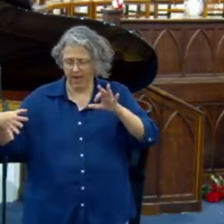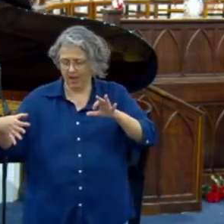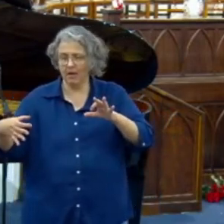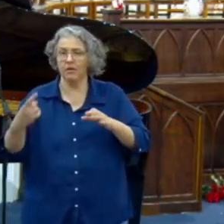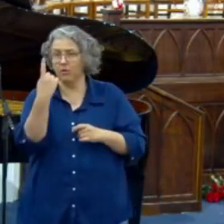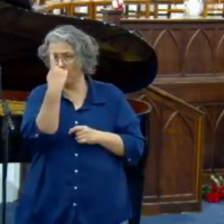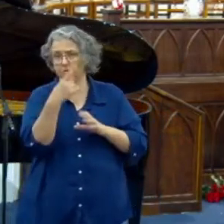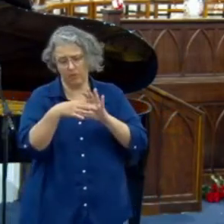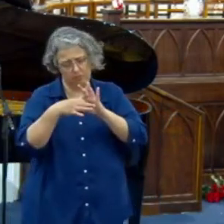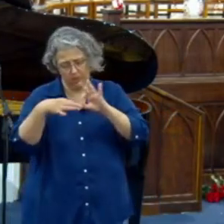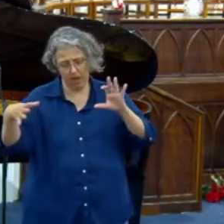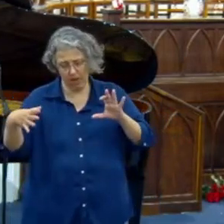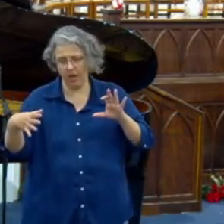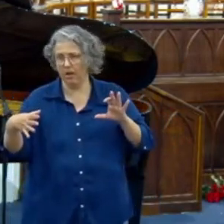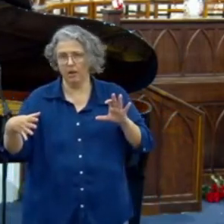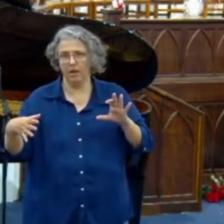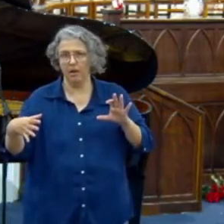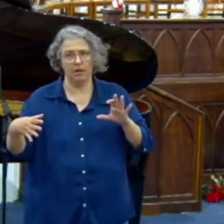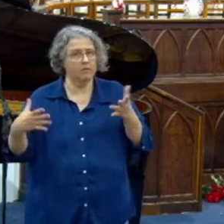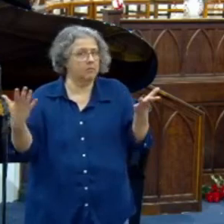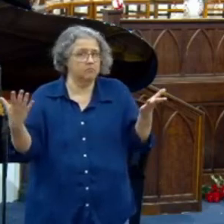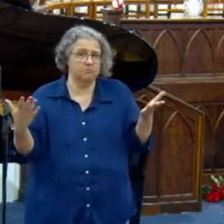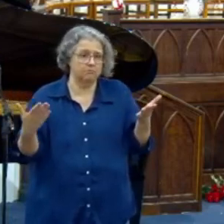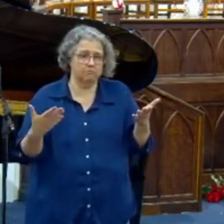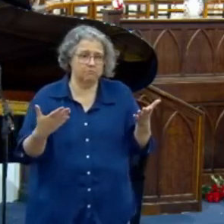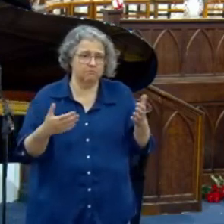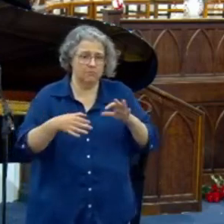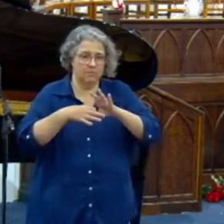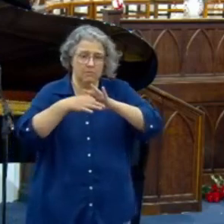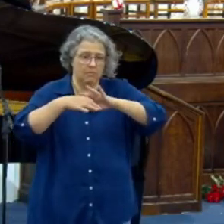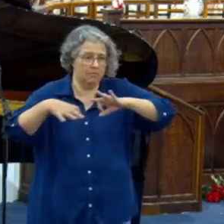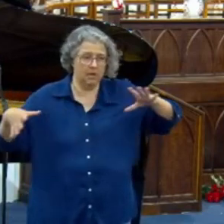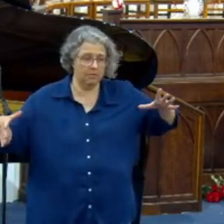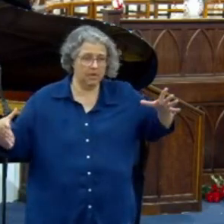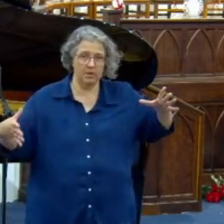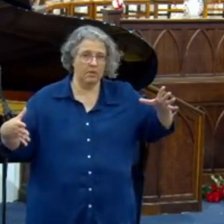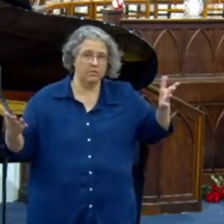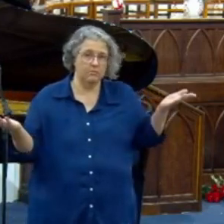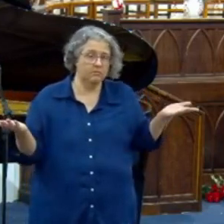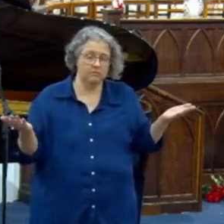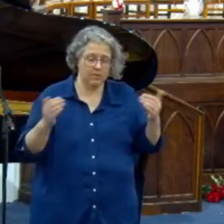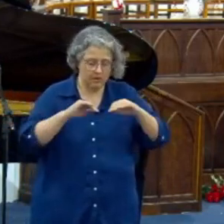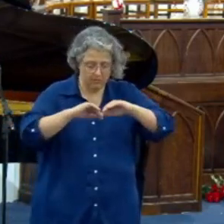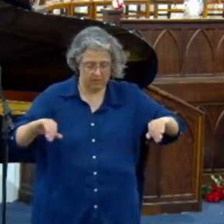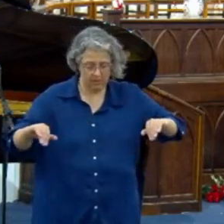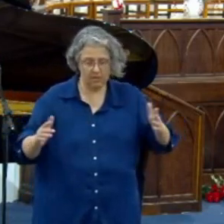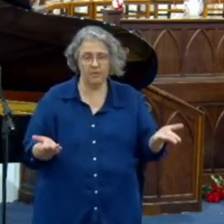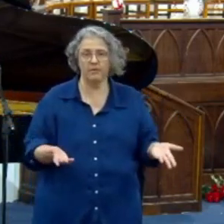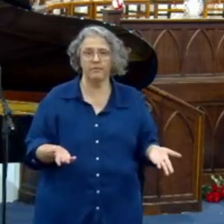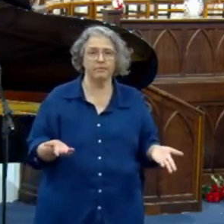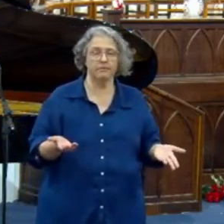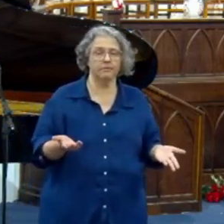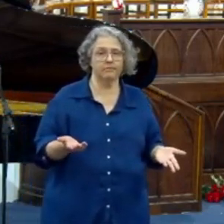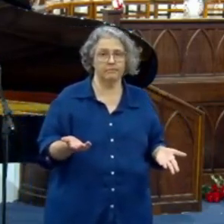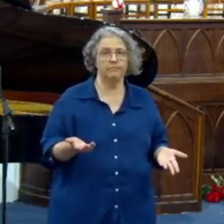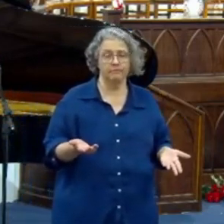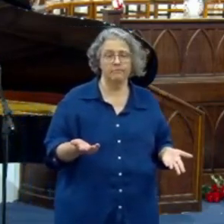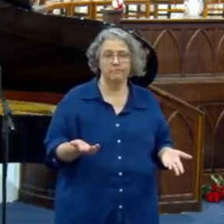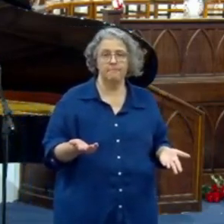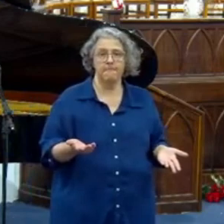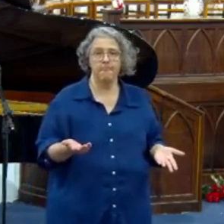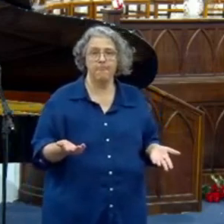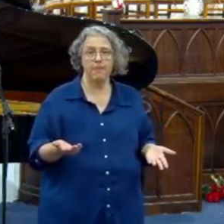caiu. Aí Tiago já nos mostra um nível mais alto aí nesse relacionamento com Deus. Parece que não é